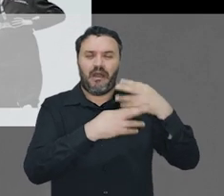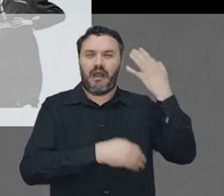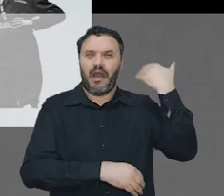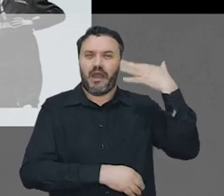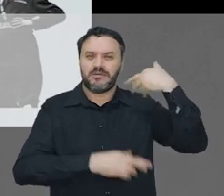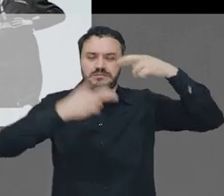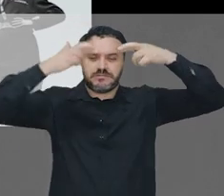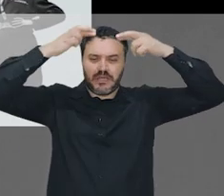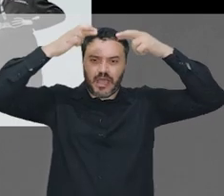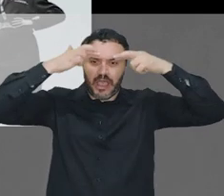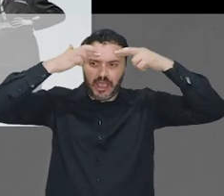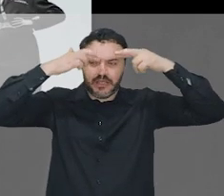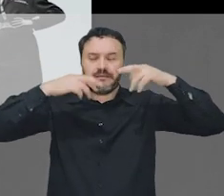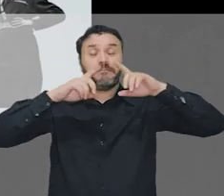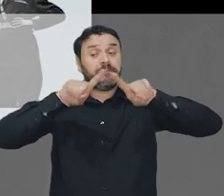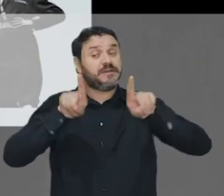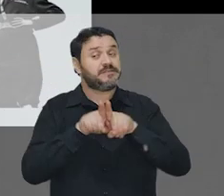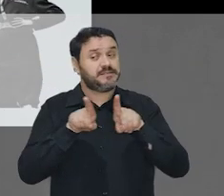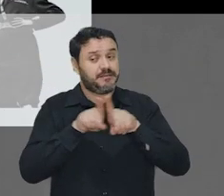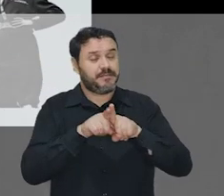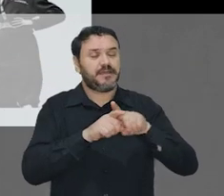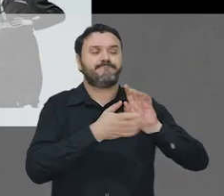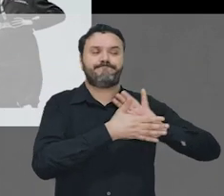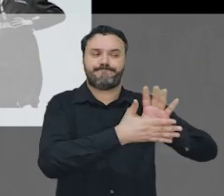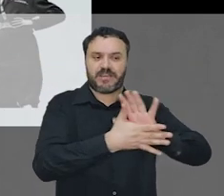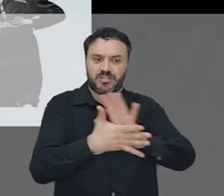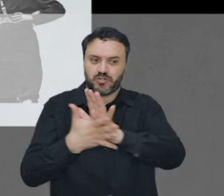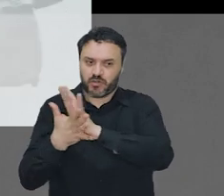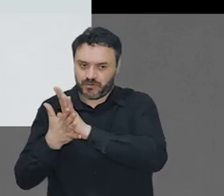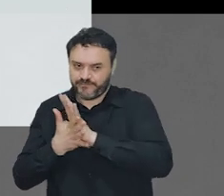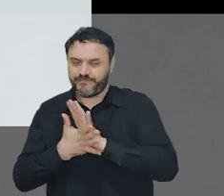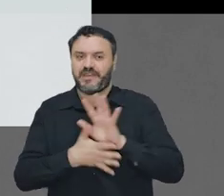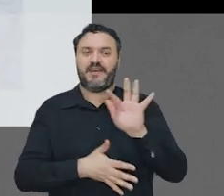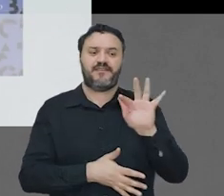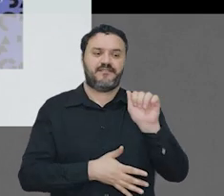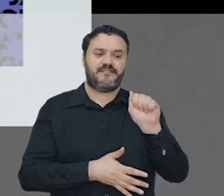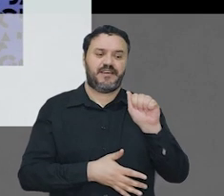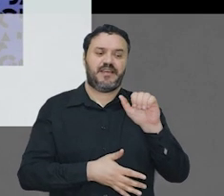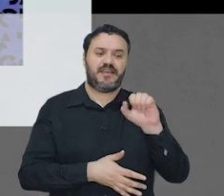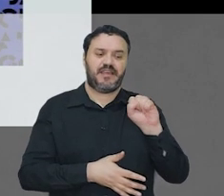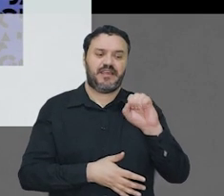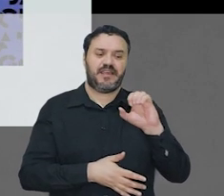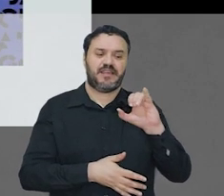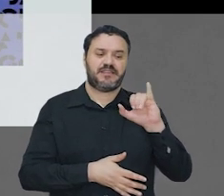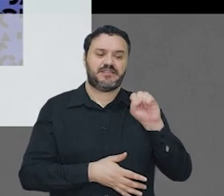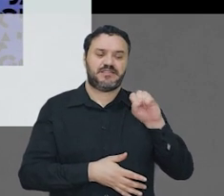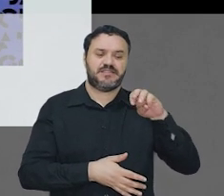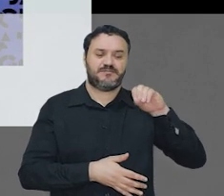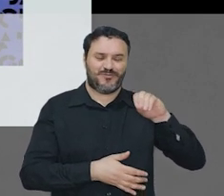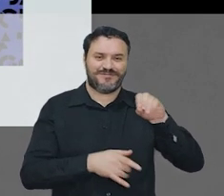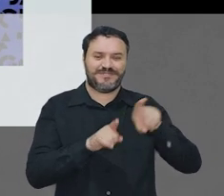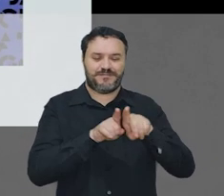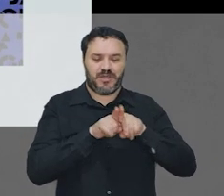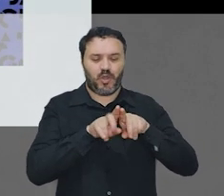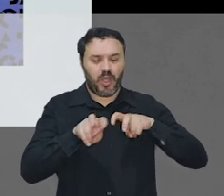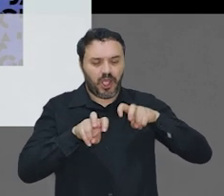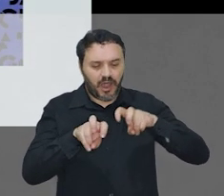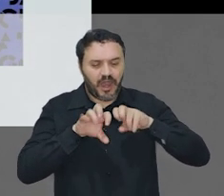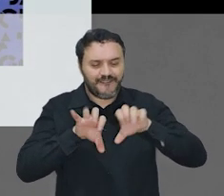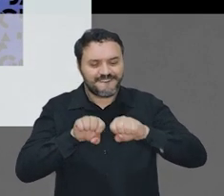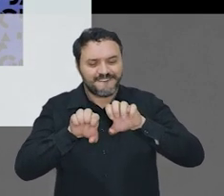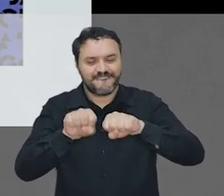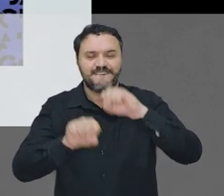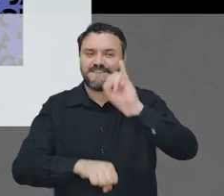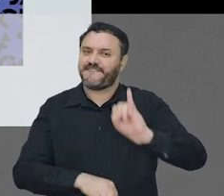as chacinas do fascismo e do colonialismo italiano. Com uma escrita fluida,